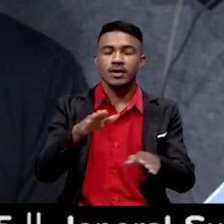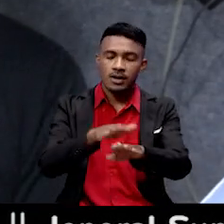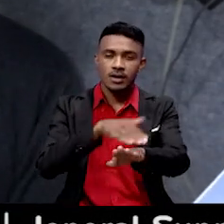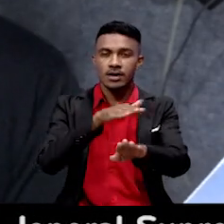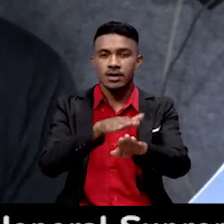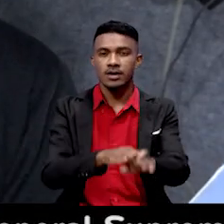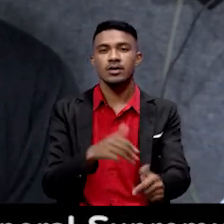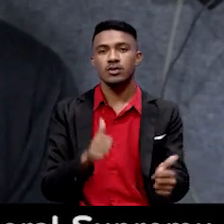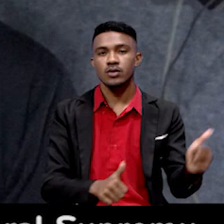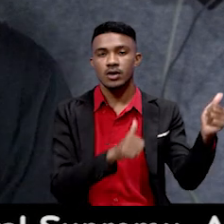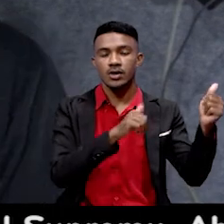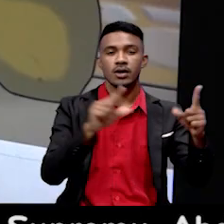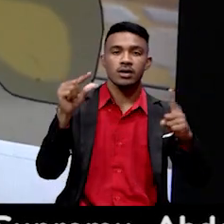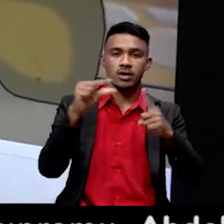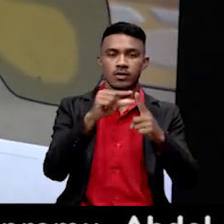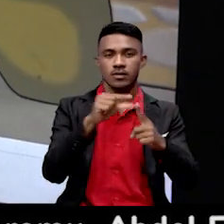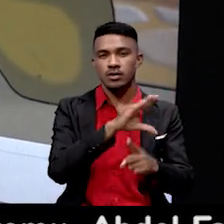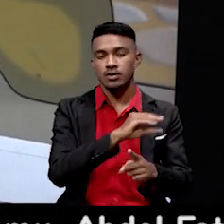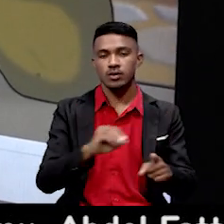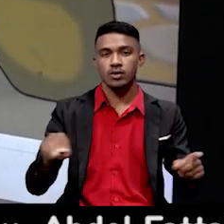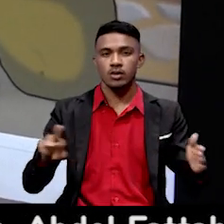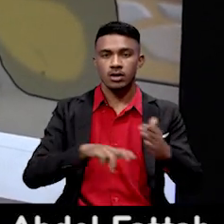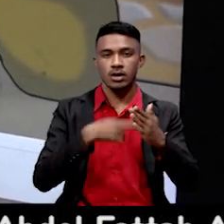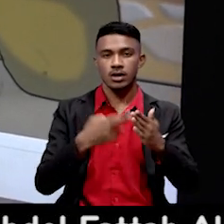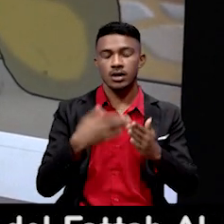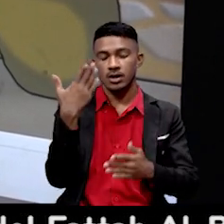nini ya, termos tuir nini ya, mekanisme jalar nenek.